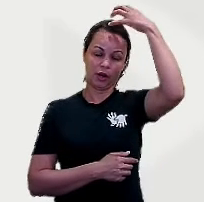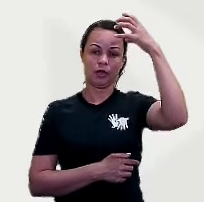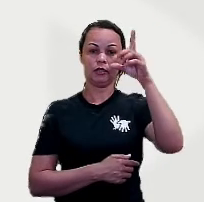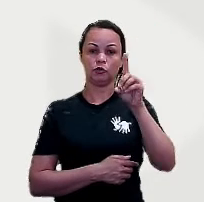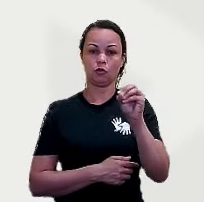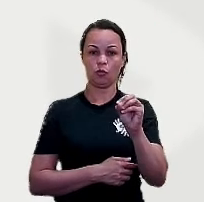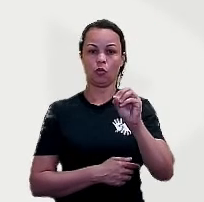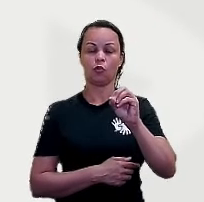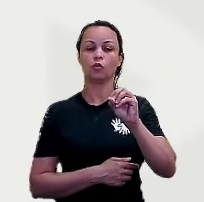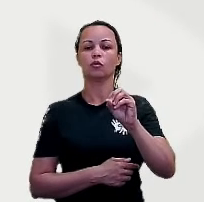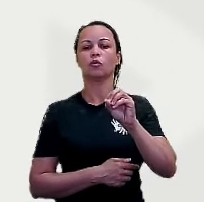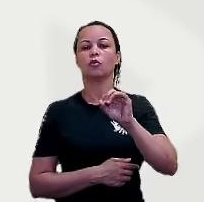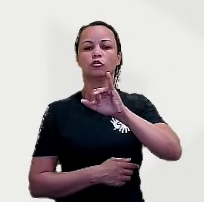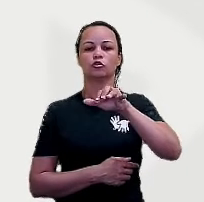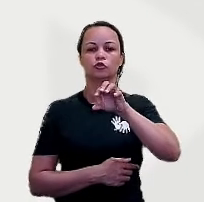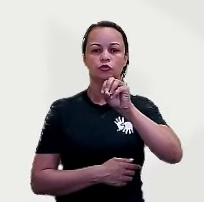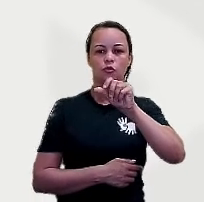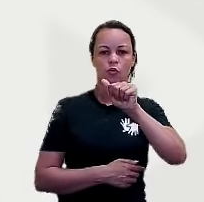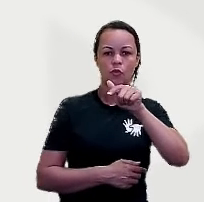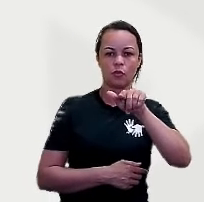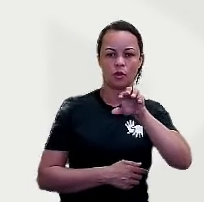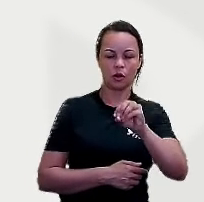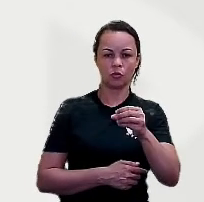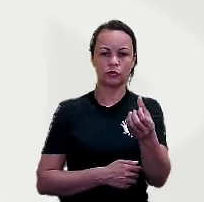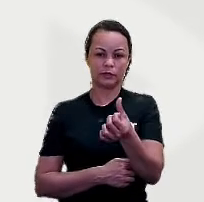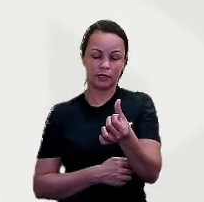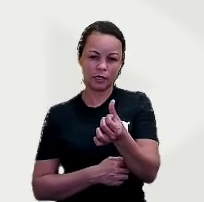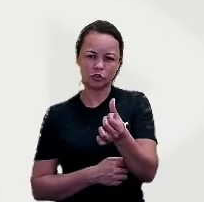VI, ele vai